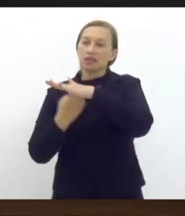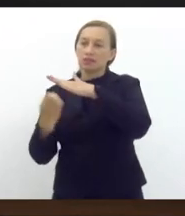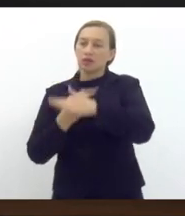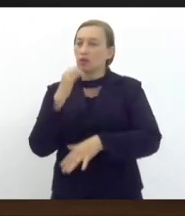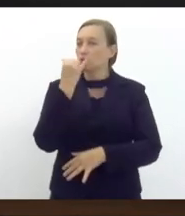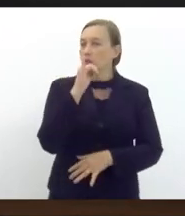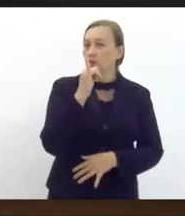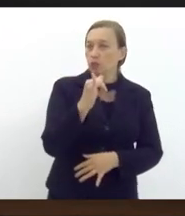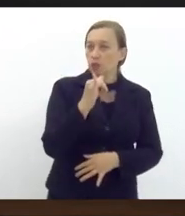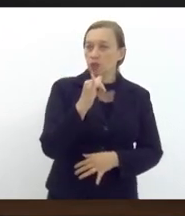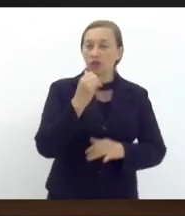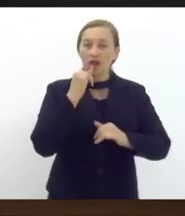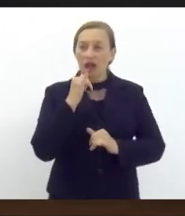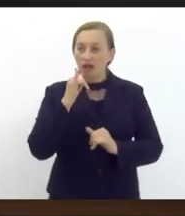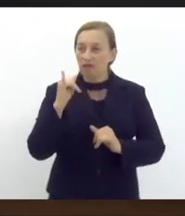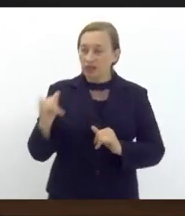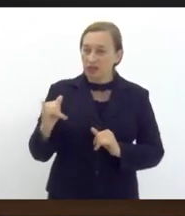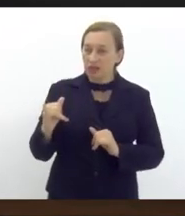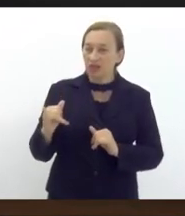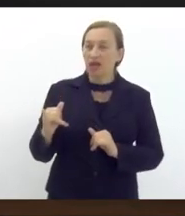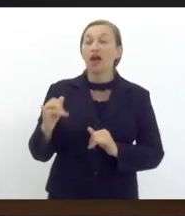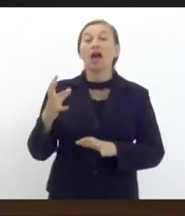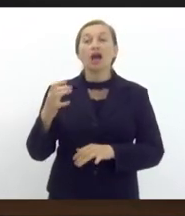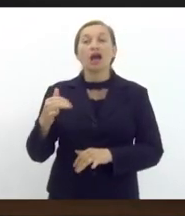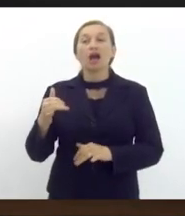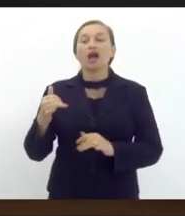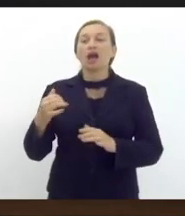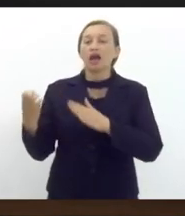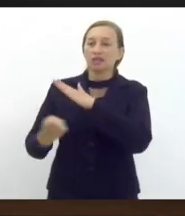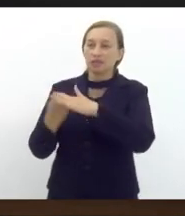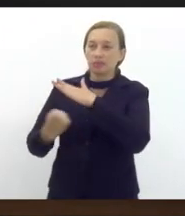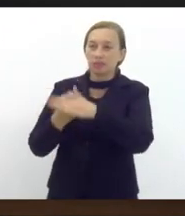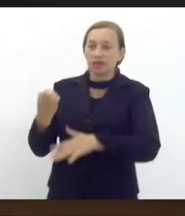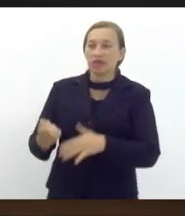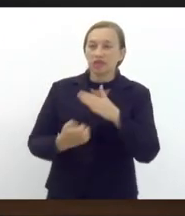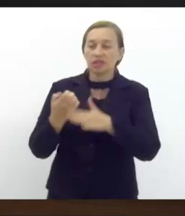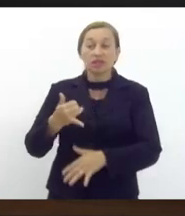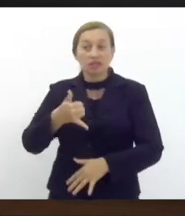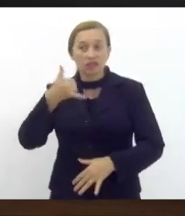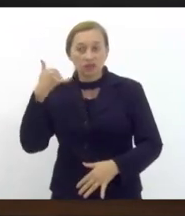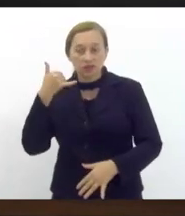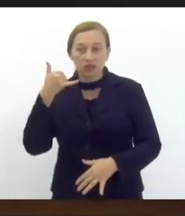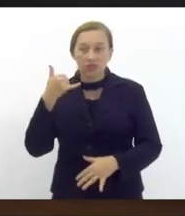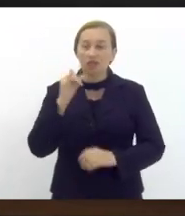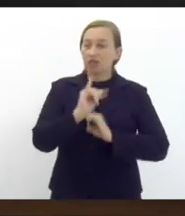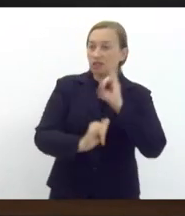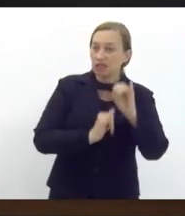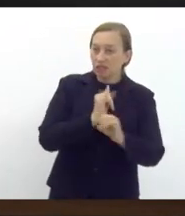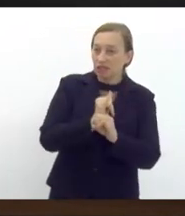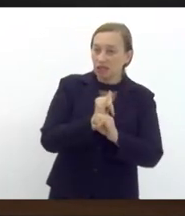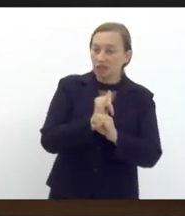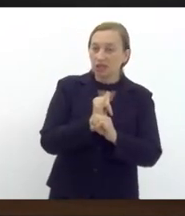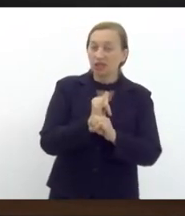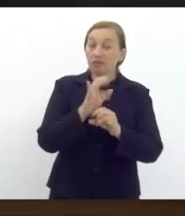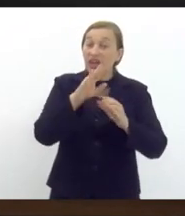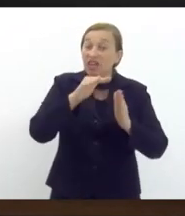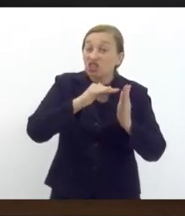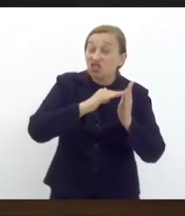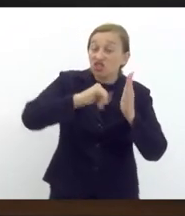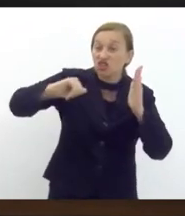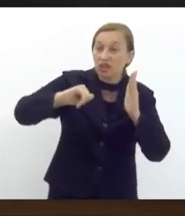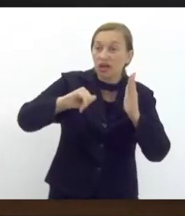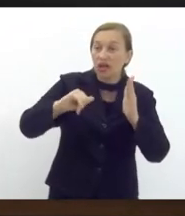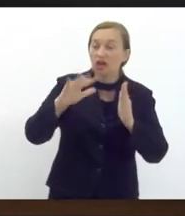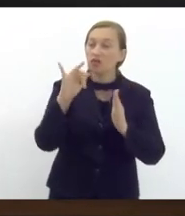notificar as empresas de telefonia internet e TV a cabo para remoção dos fios